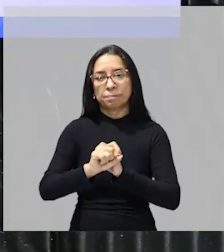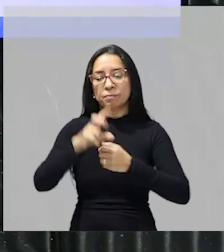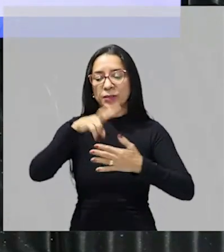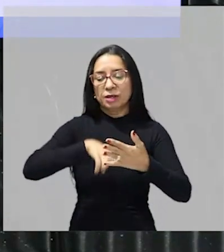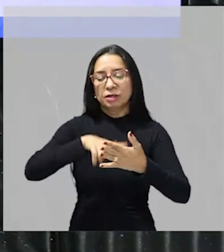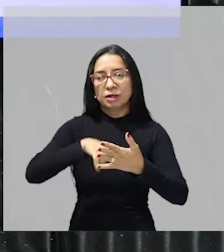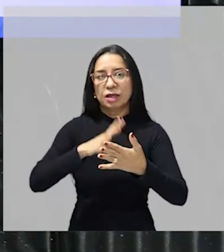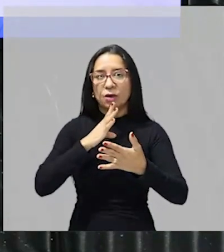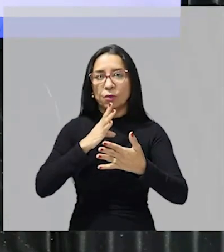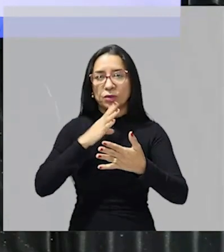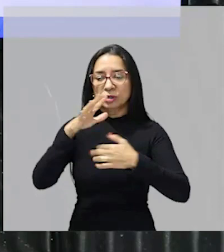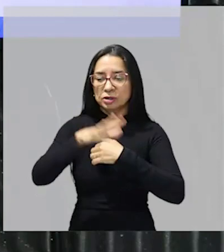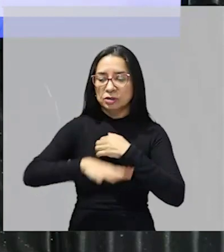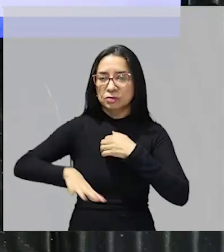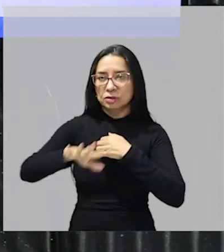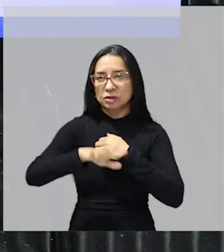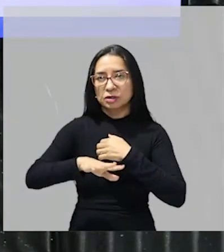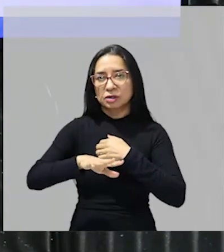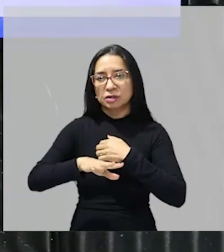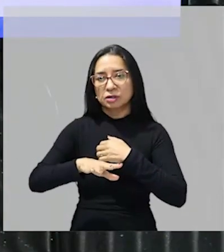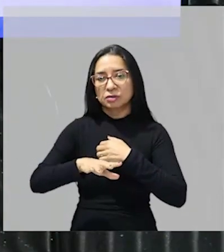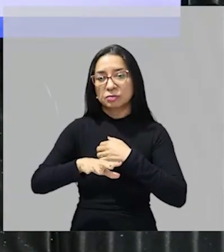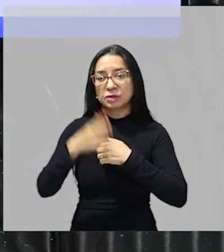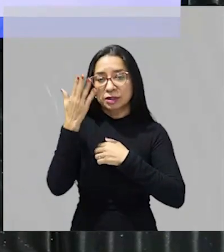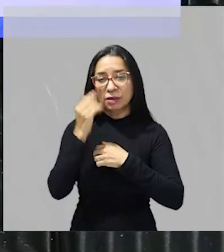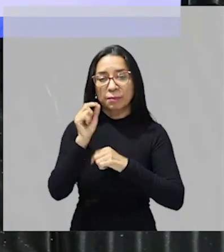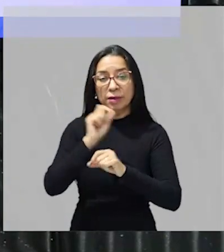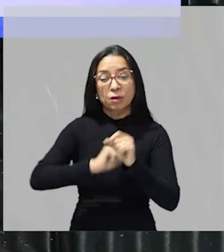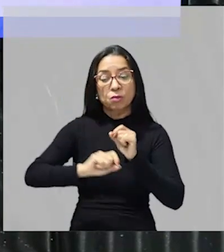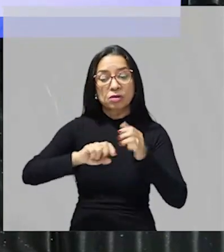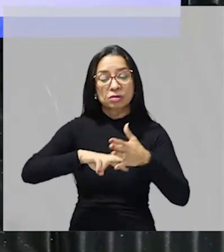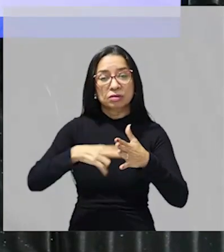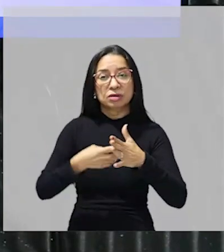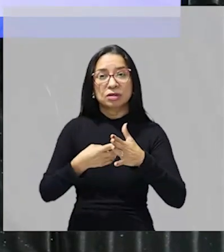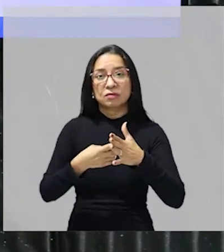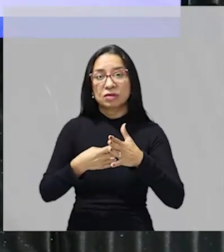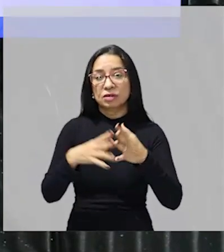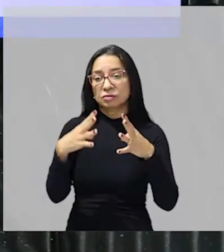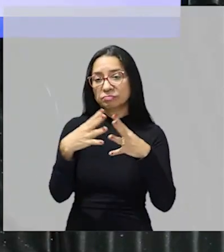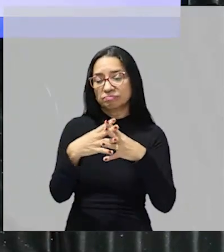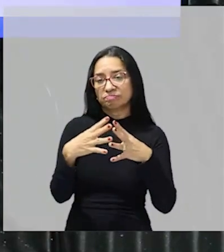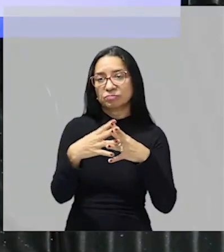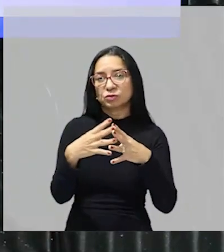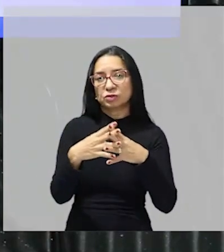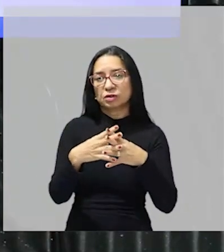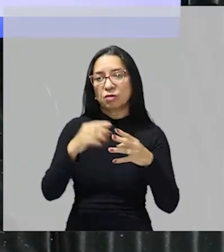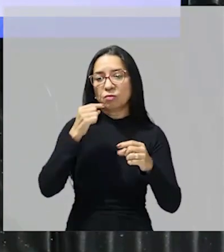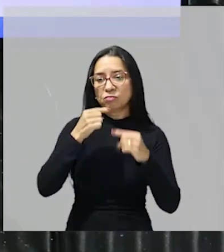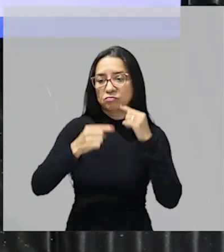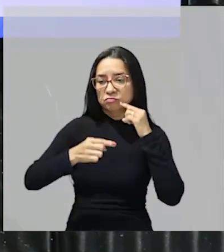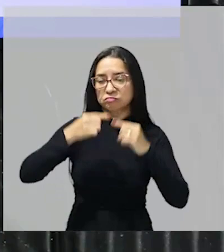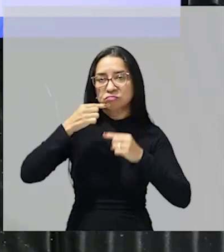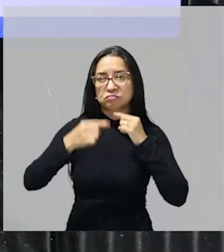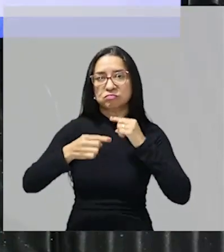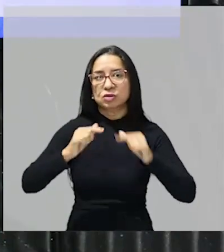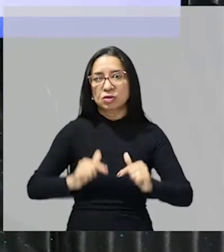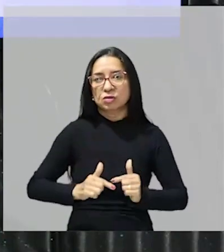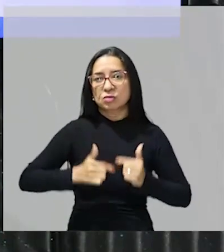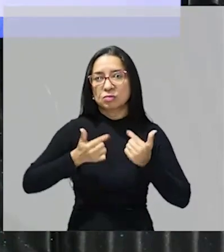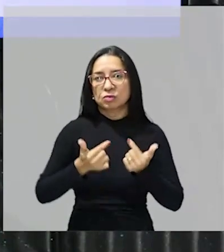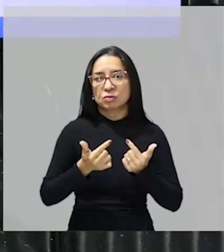conhecer o terreno para poder saber se quer comprar aquela briga. Favorecer o diálogo entre governo e sociedade? Não, ali eles não